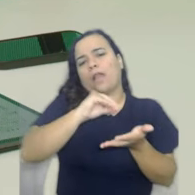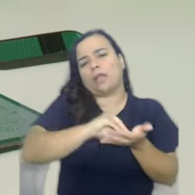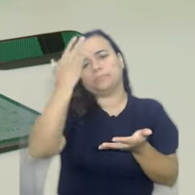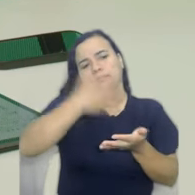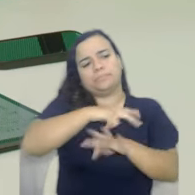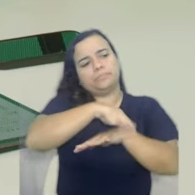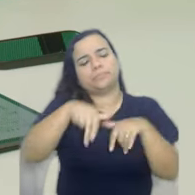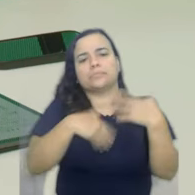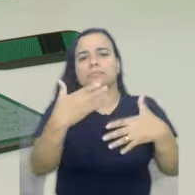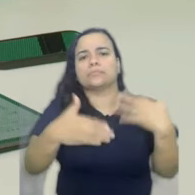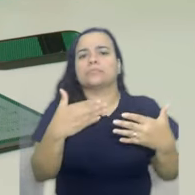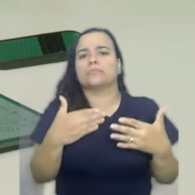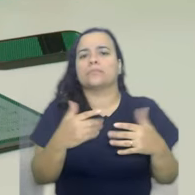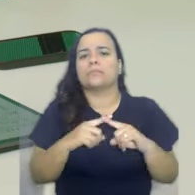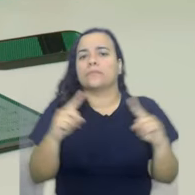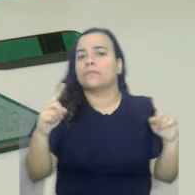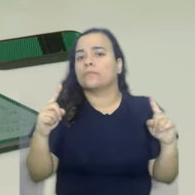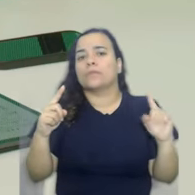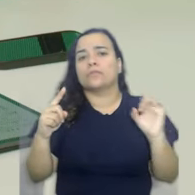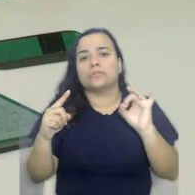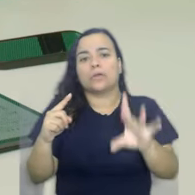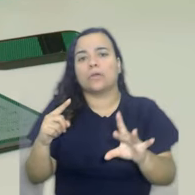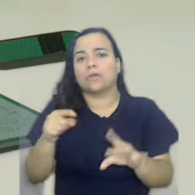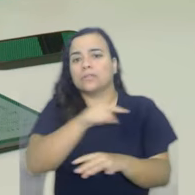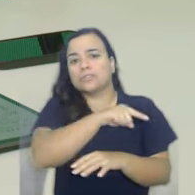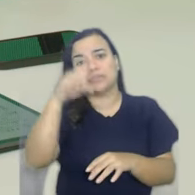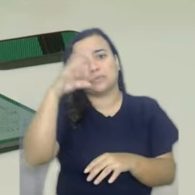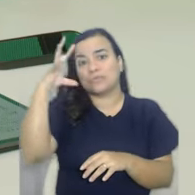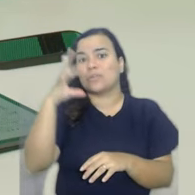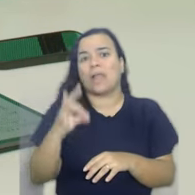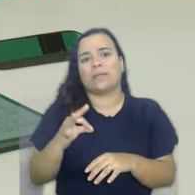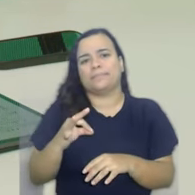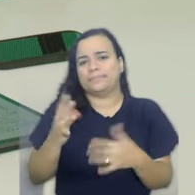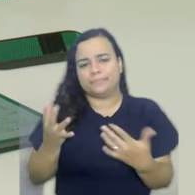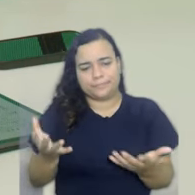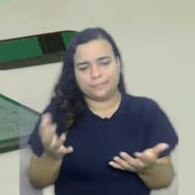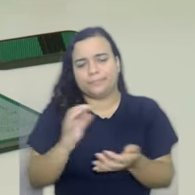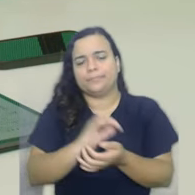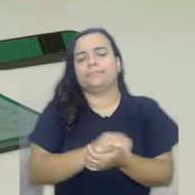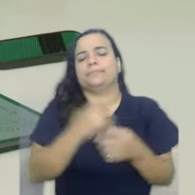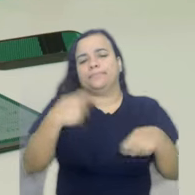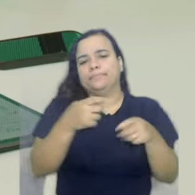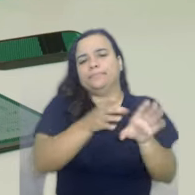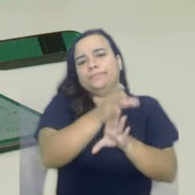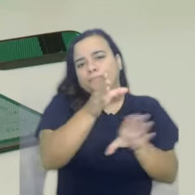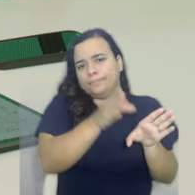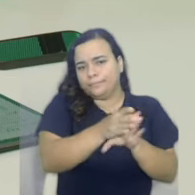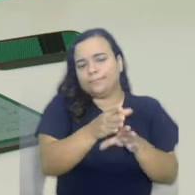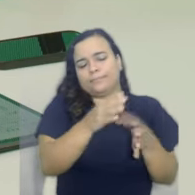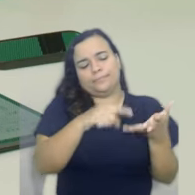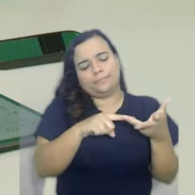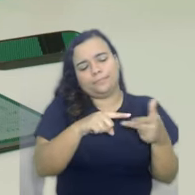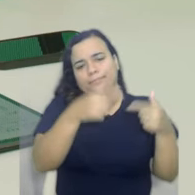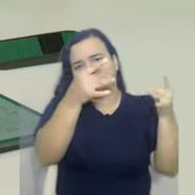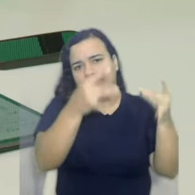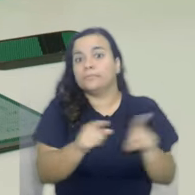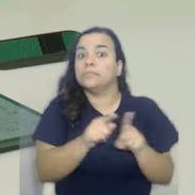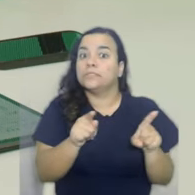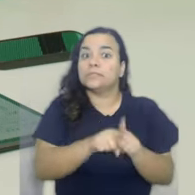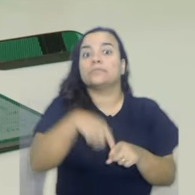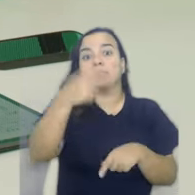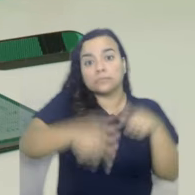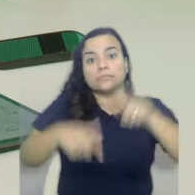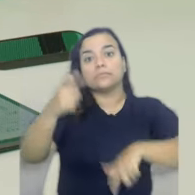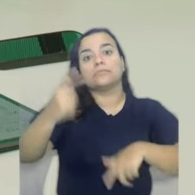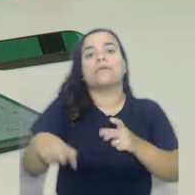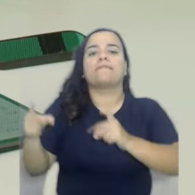desmatamento e pedir isso para trading o trading não sabe da onde tá vindo então tem que agir na na ponta e tem as revendas né a gente